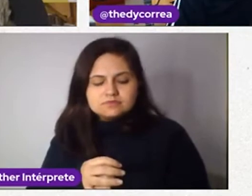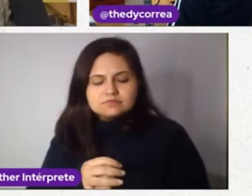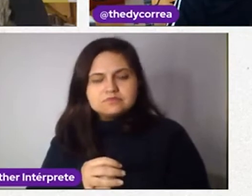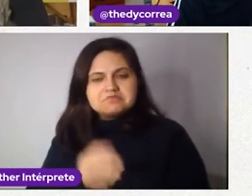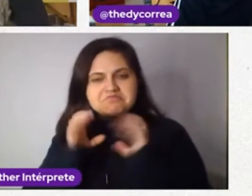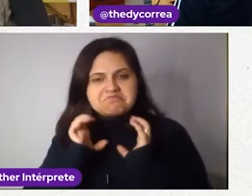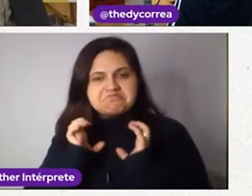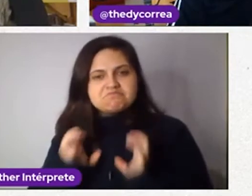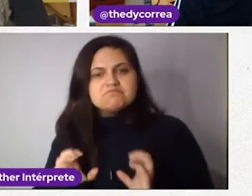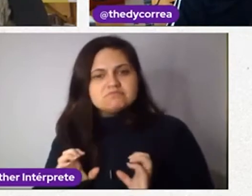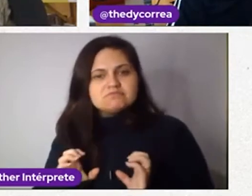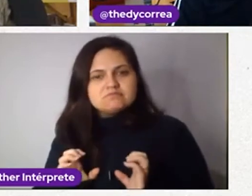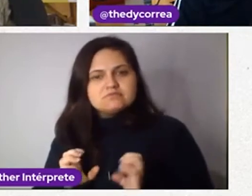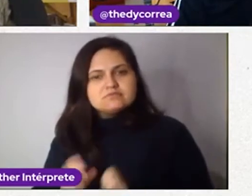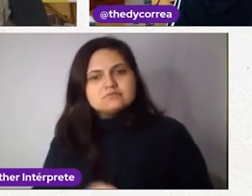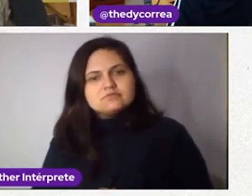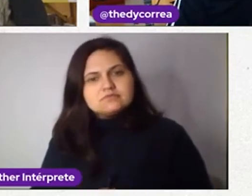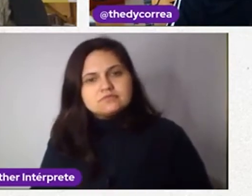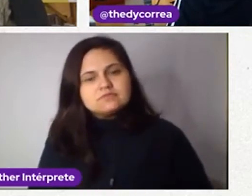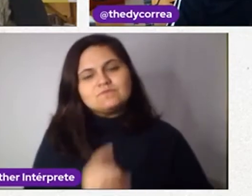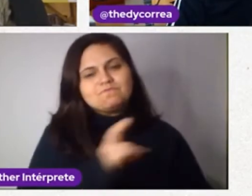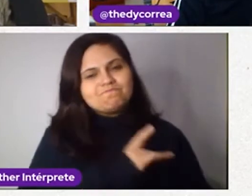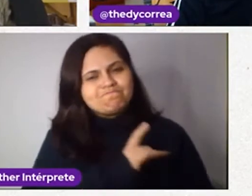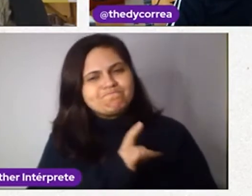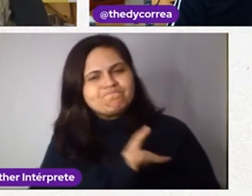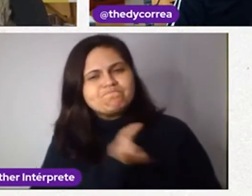Ético. Um medo.